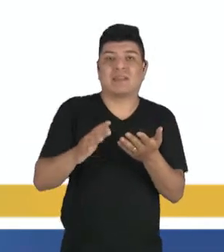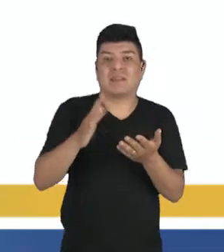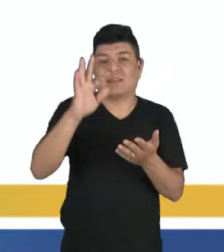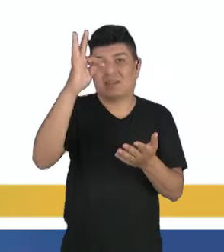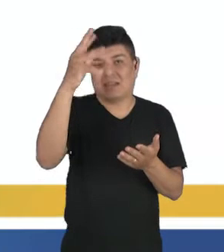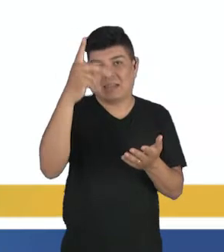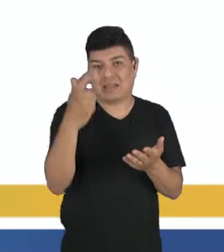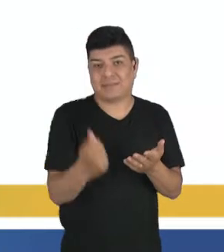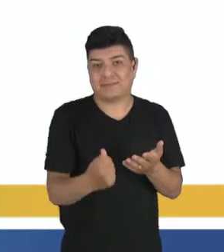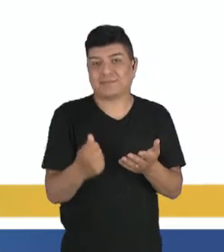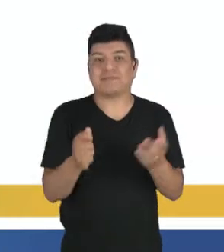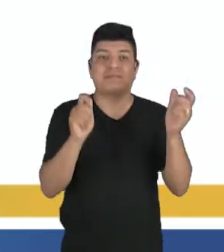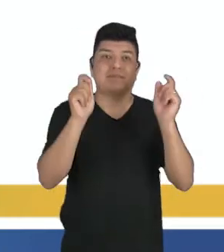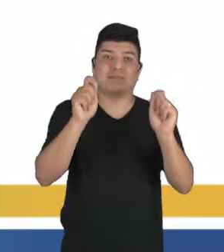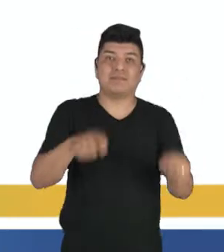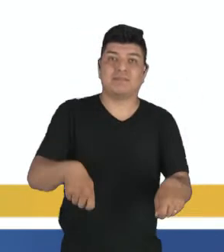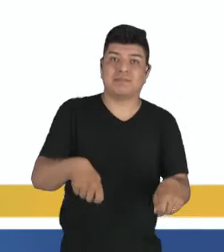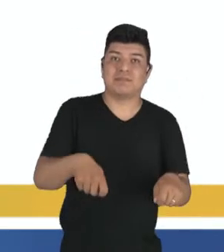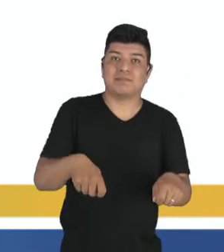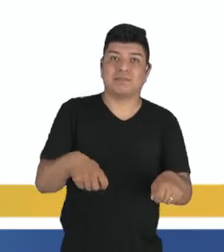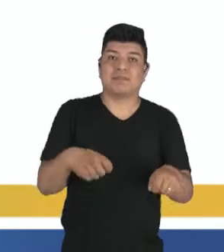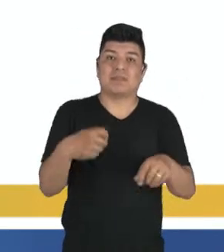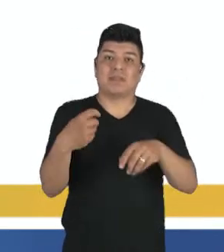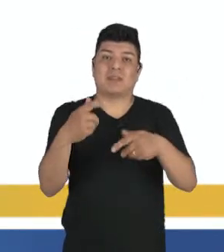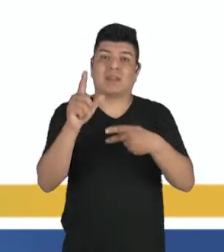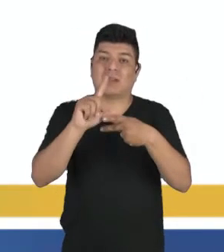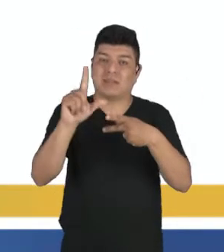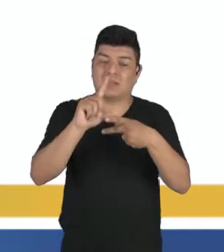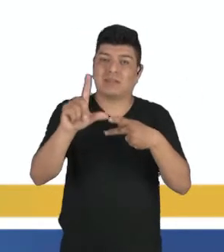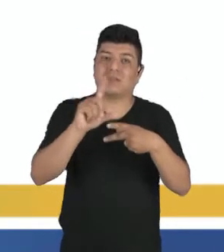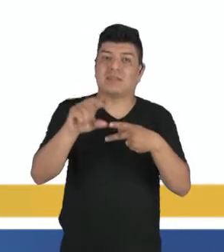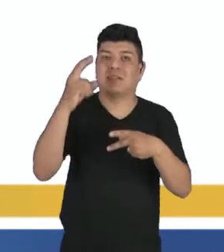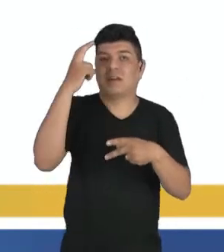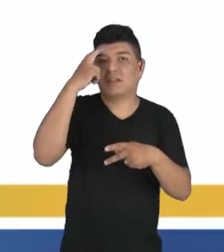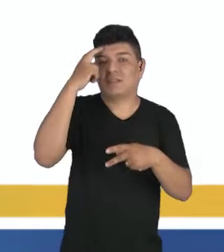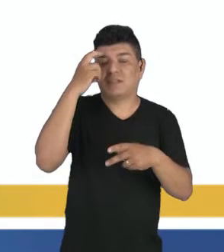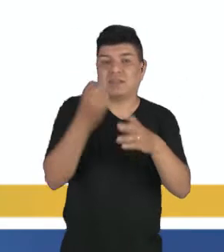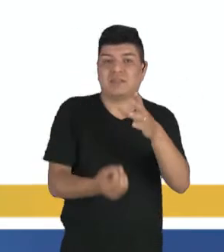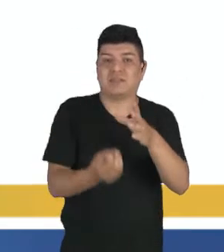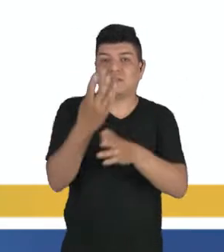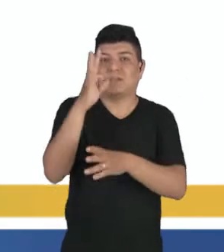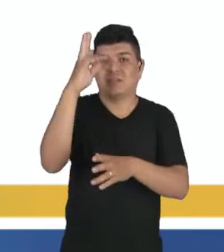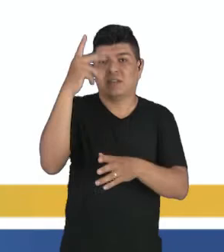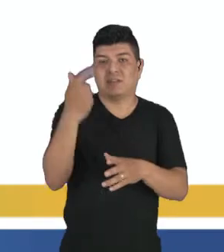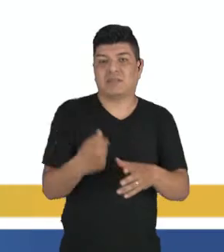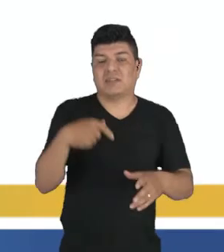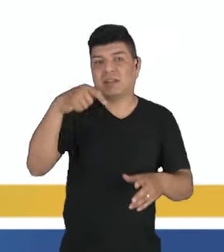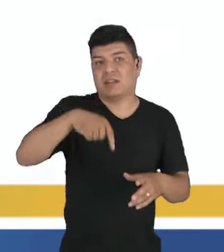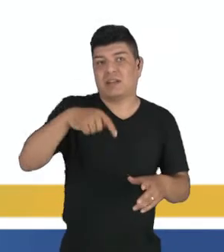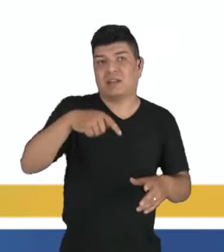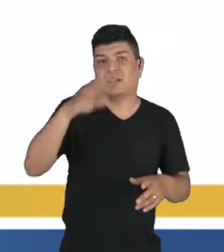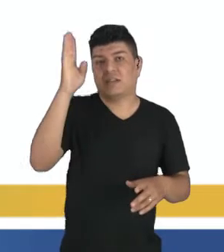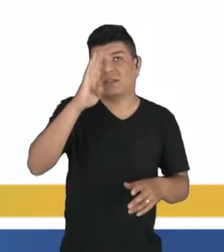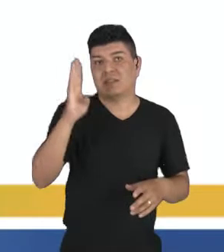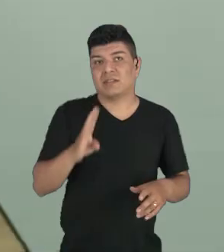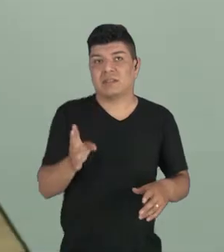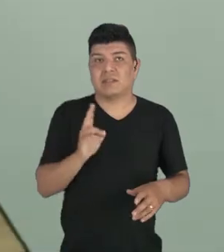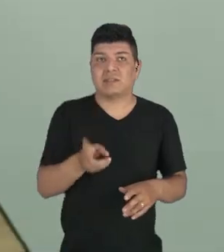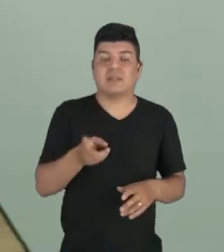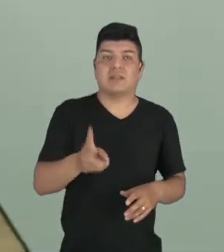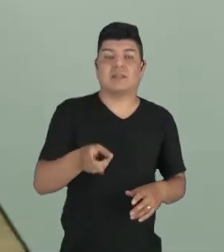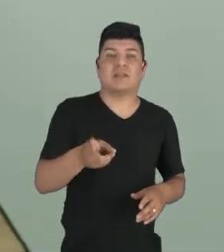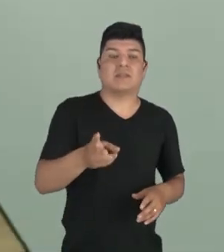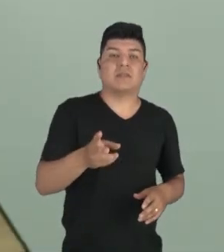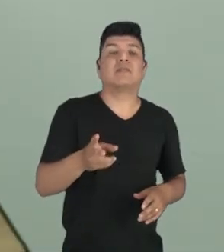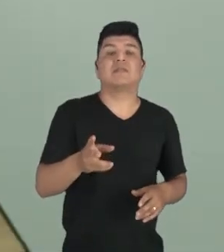africanas, o que permitiu a pluralidade cultural de origens africanas no Brasil. Para a gente continuar